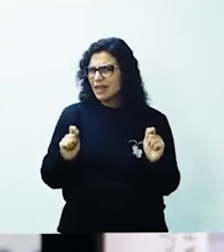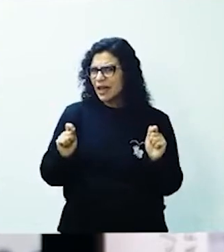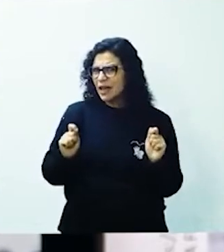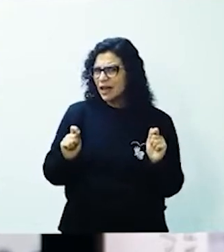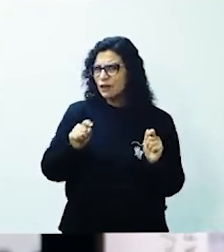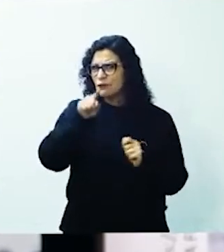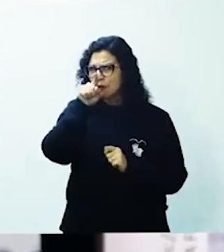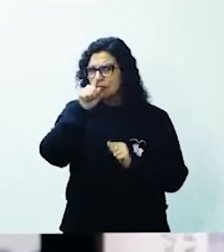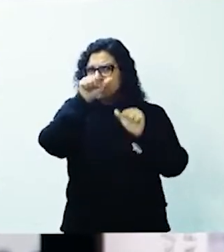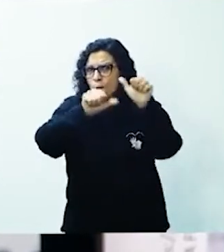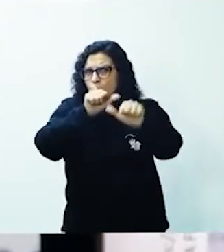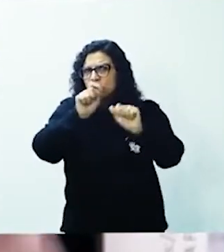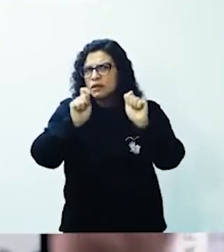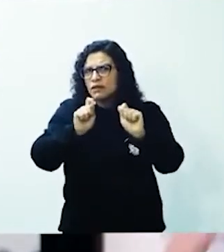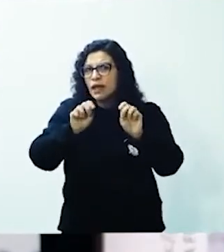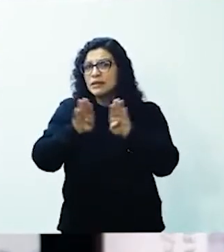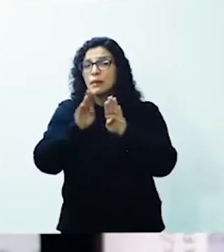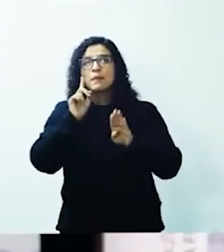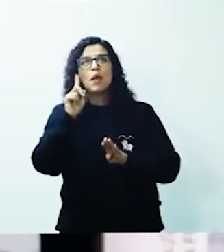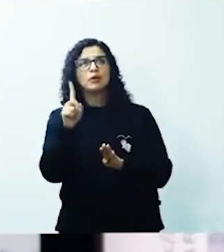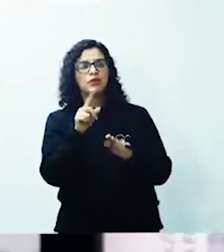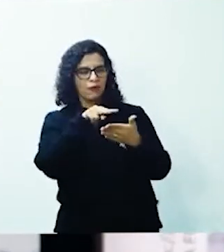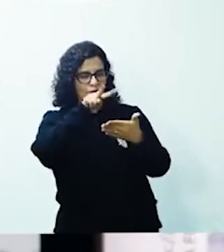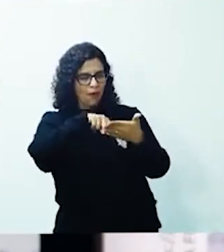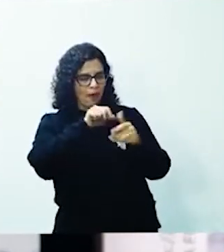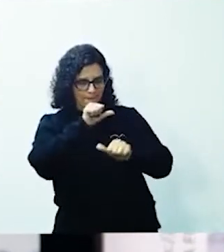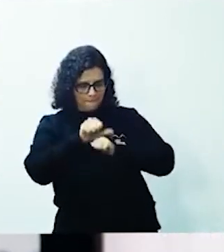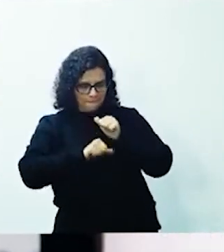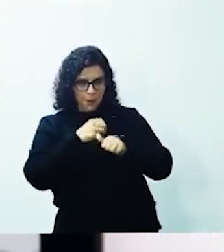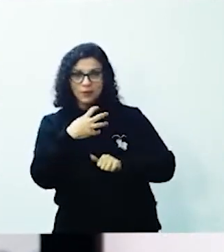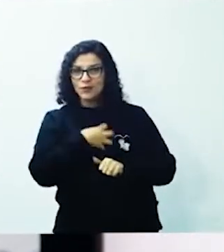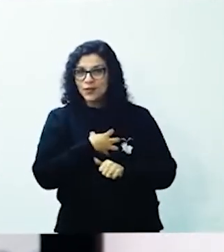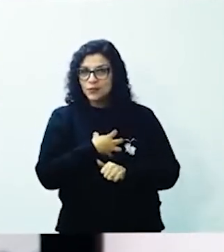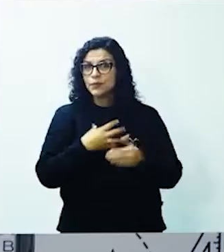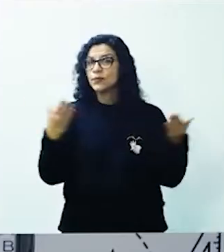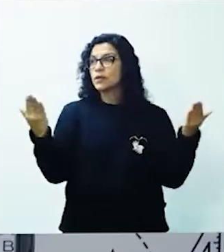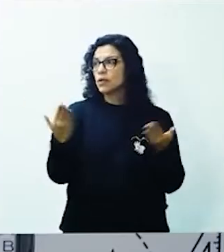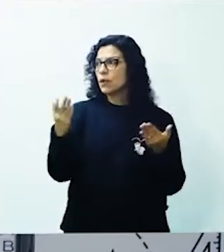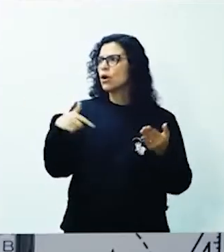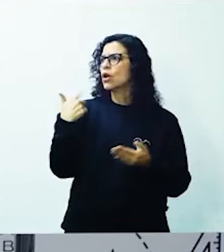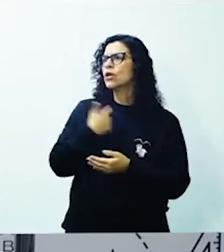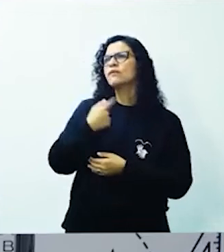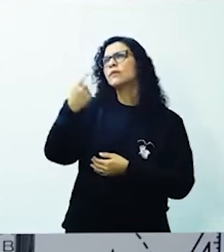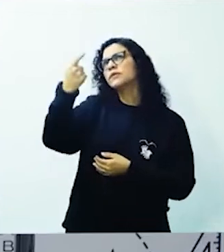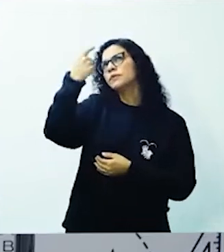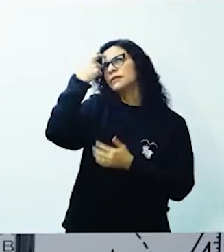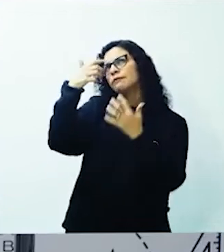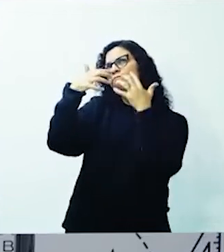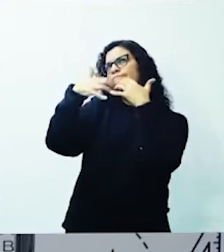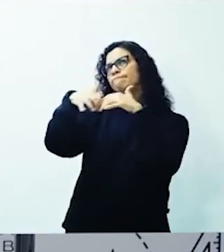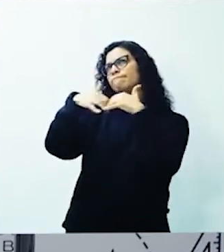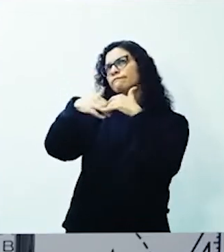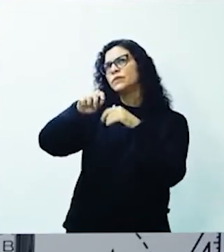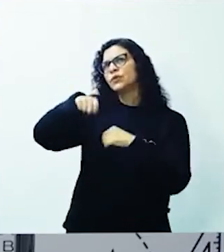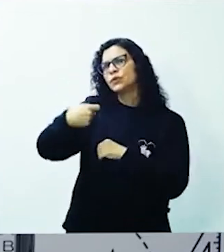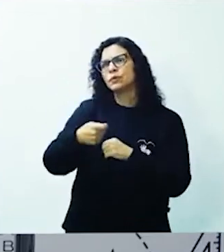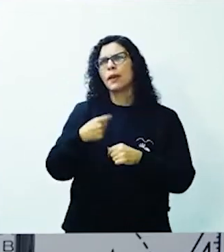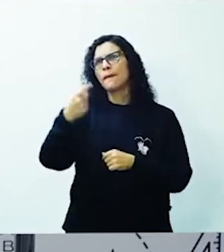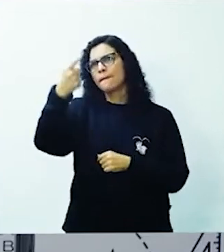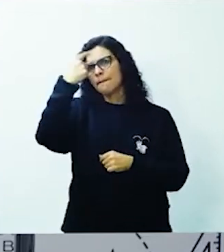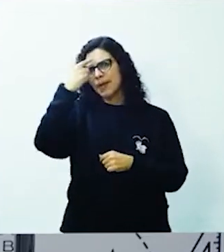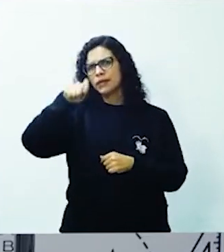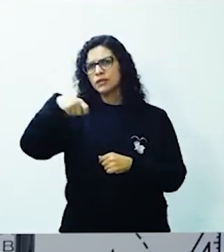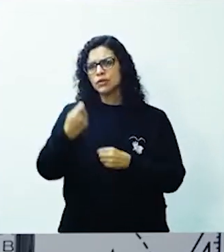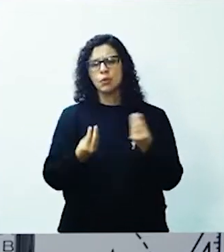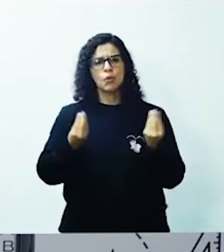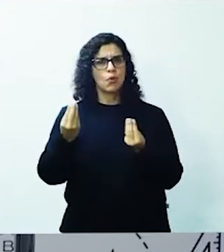transformar você, transformar o seu dia? Talvez. Então agora a gente vai refletir um pouquinho, pensar